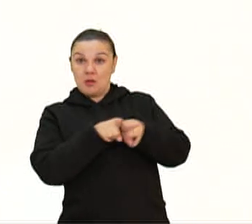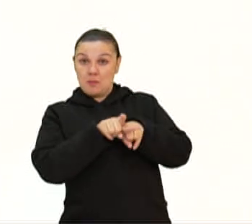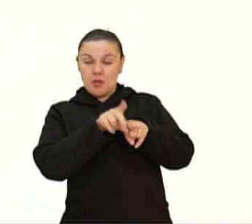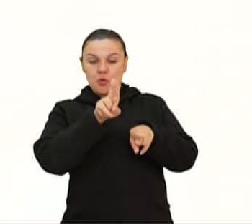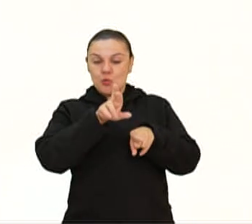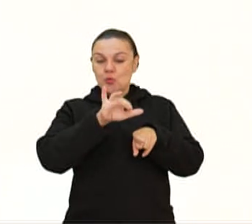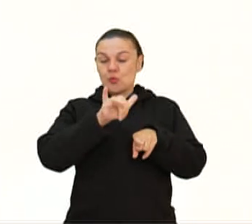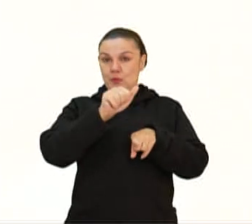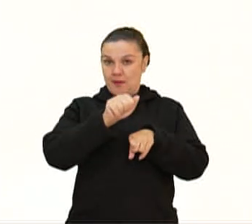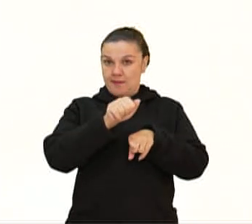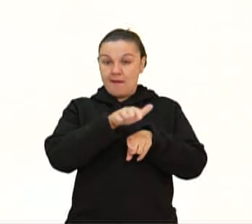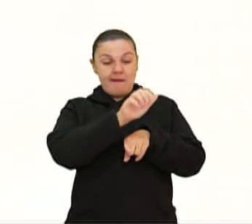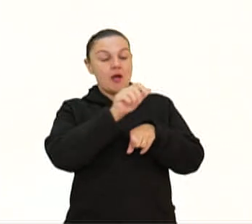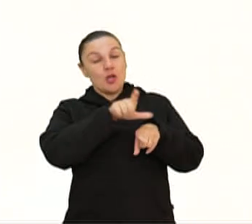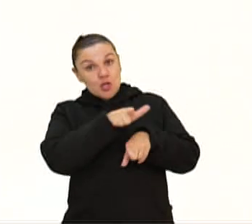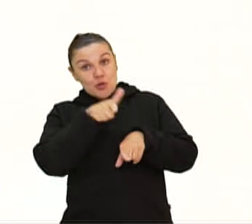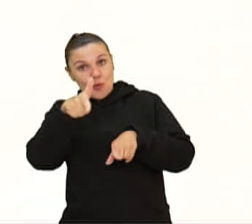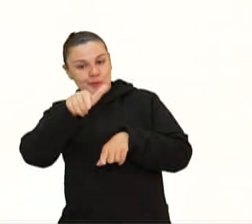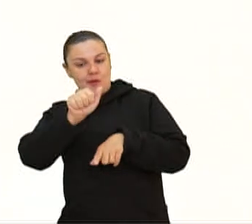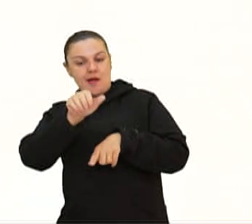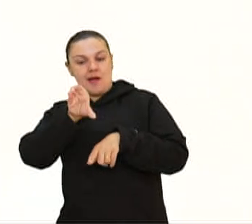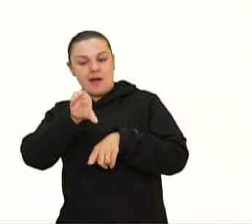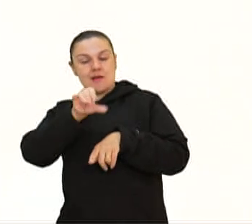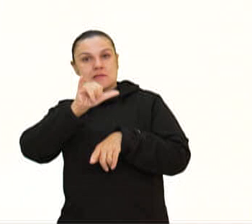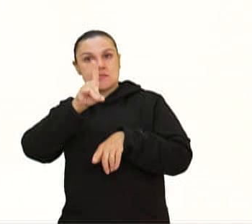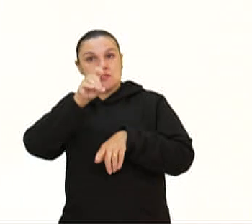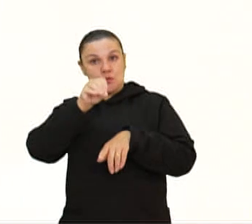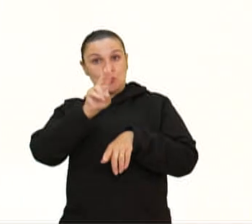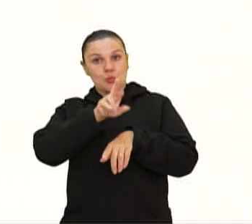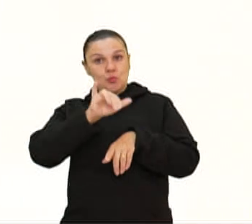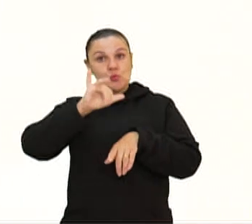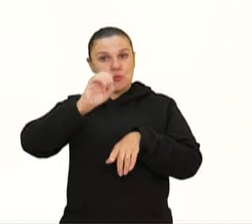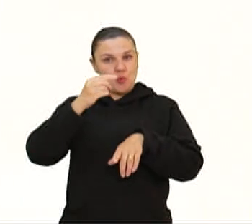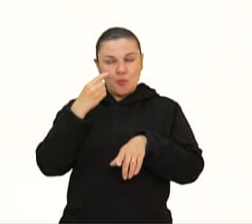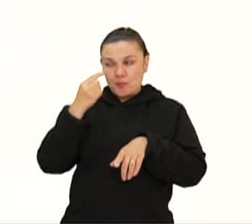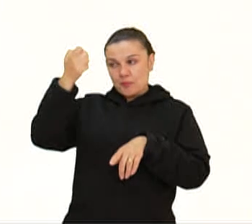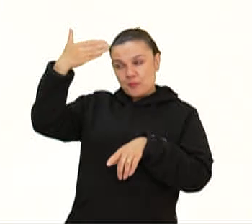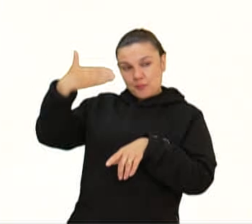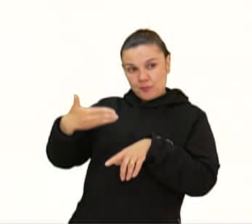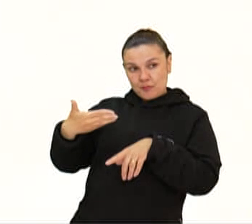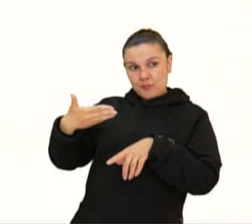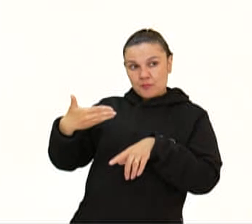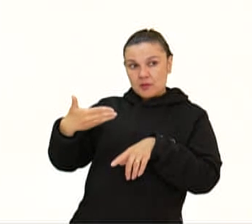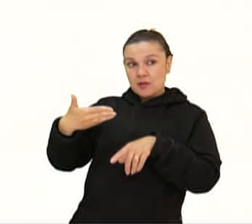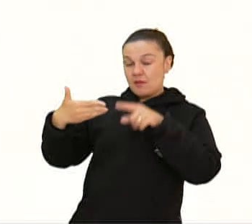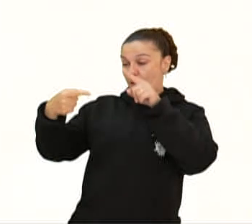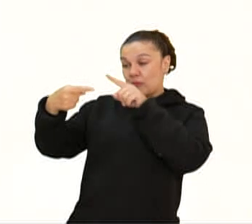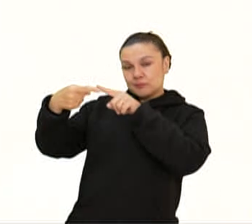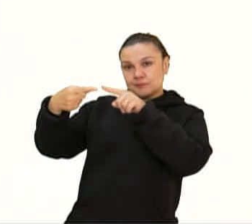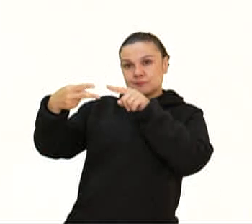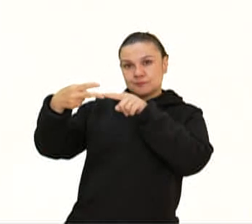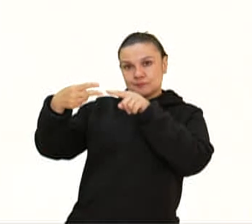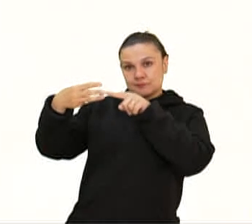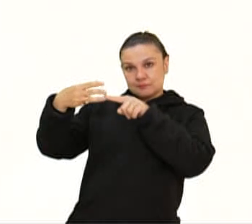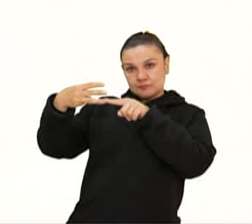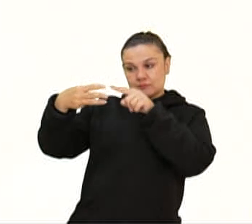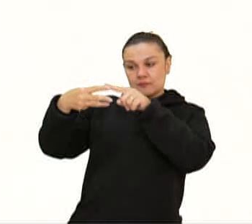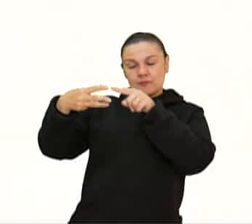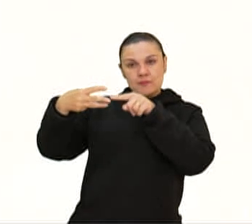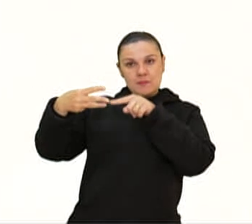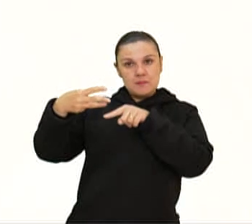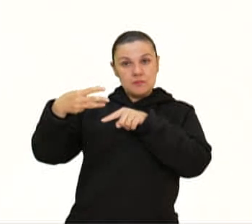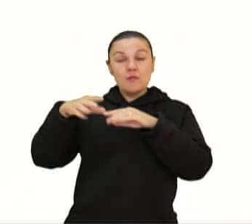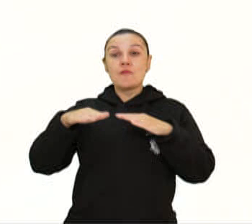úrico. Acerca desse processo, foram feitas as seguintes afirmações. Vamos lá, pessoal. Acompanhem essas afirmações aqui. Tá? E